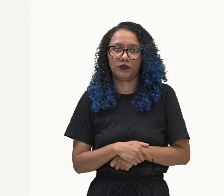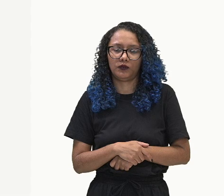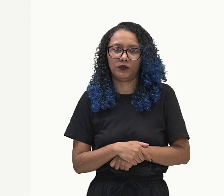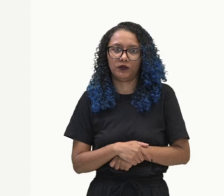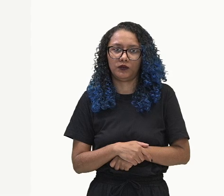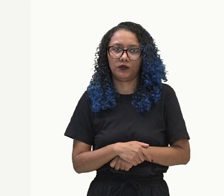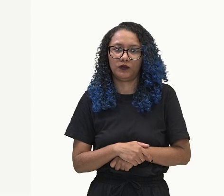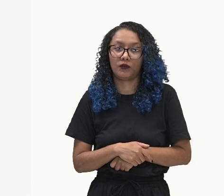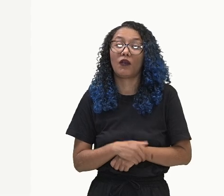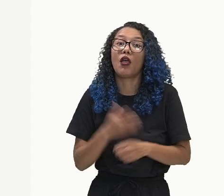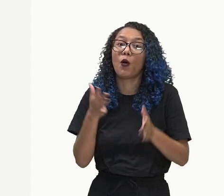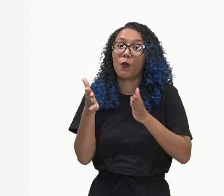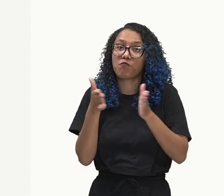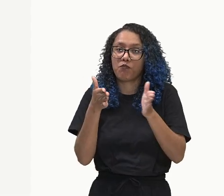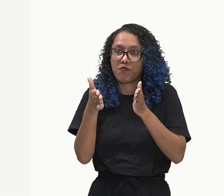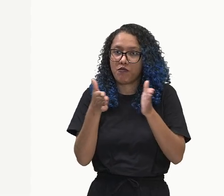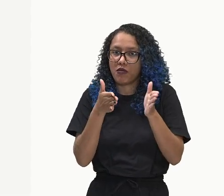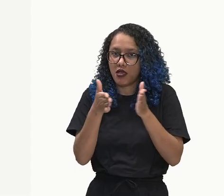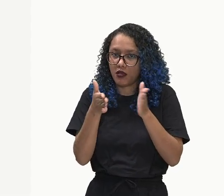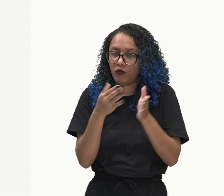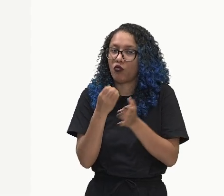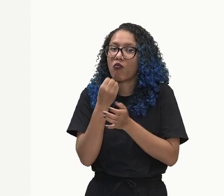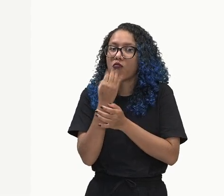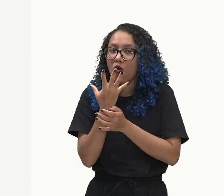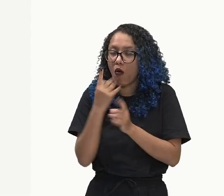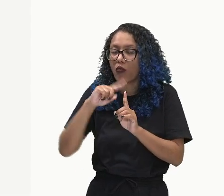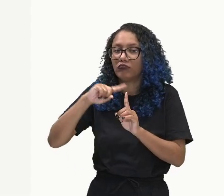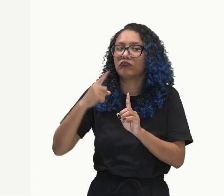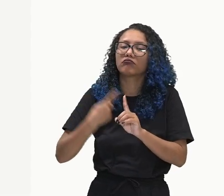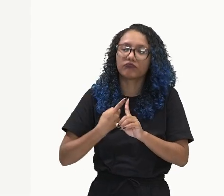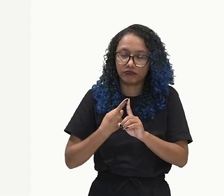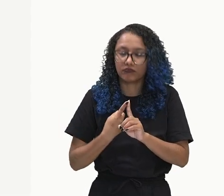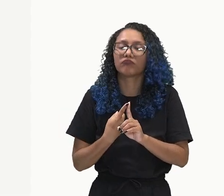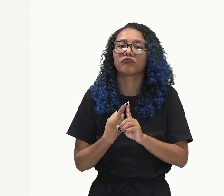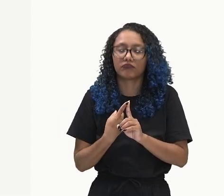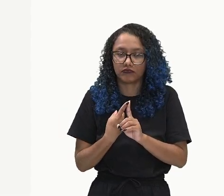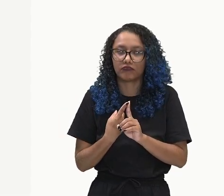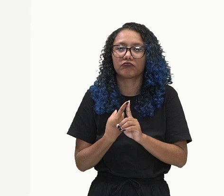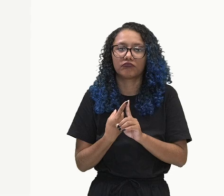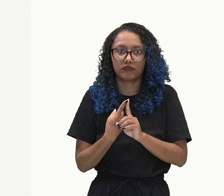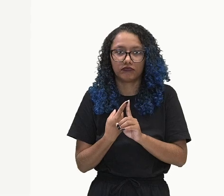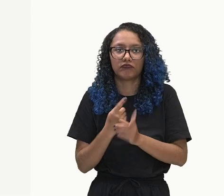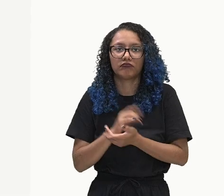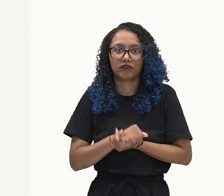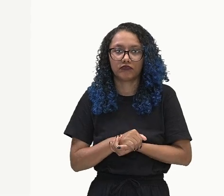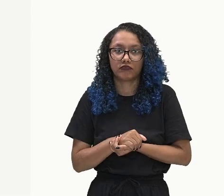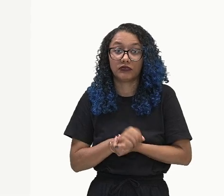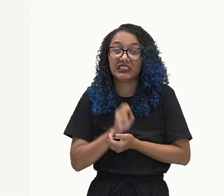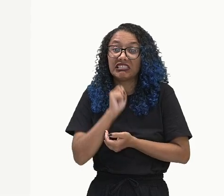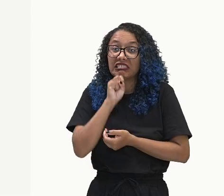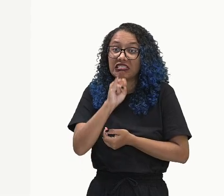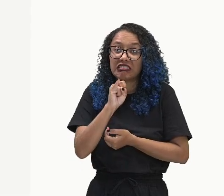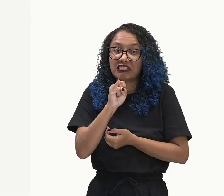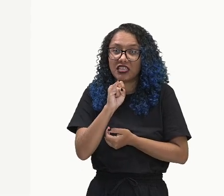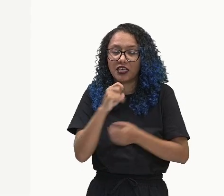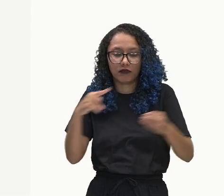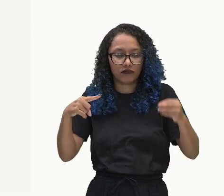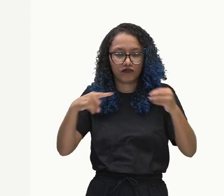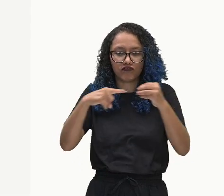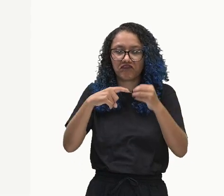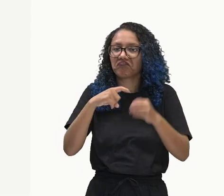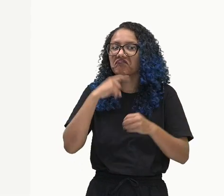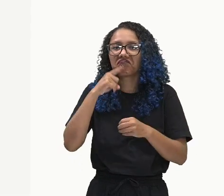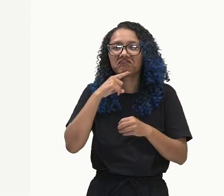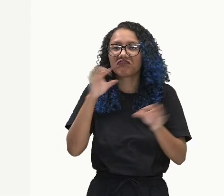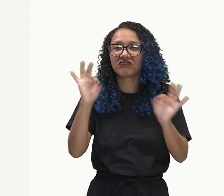período fértil, né? A mulher está no período fértil, e quando esse óvulo não é fecundado aqui, ele vai